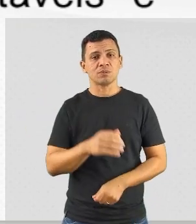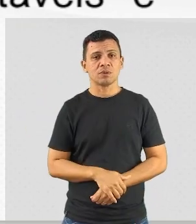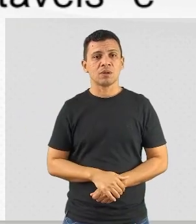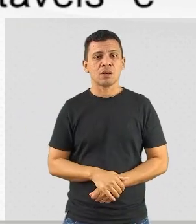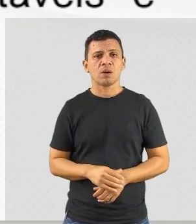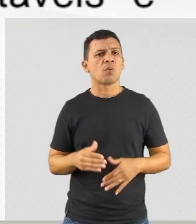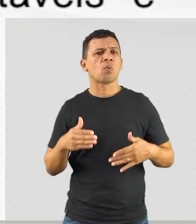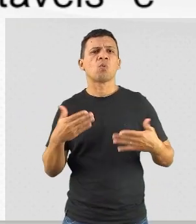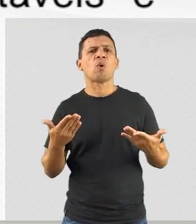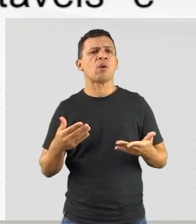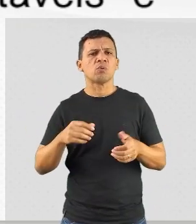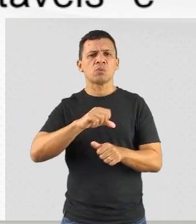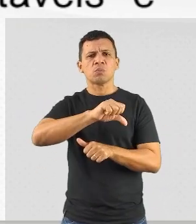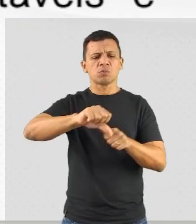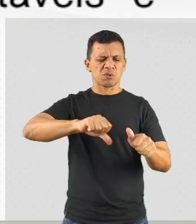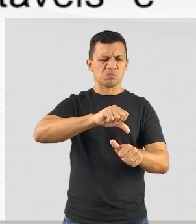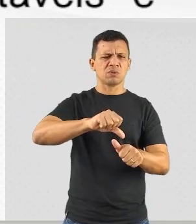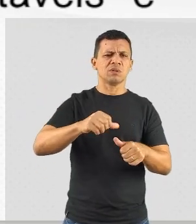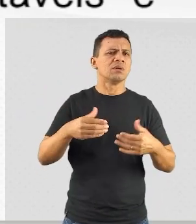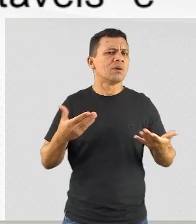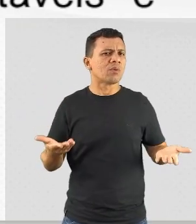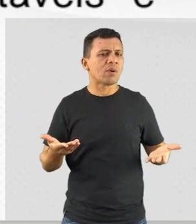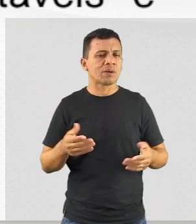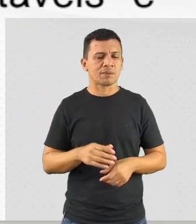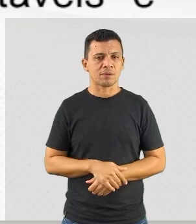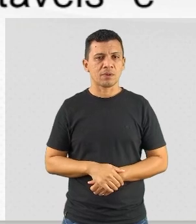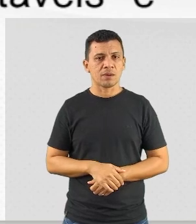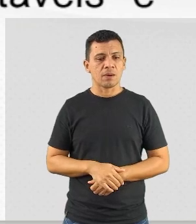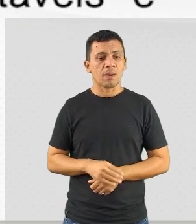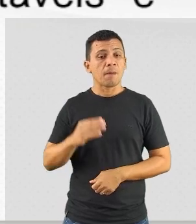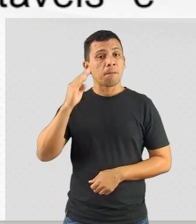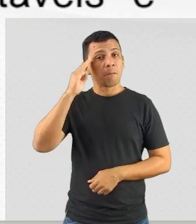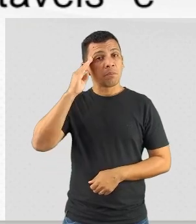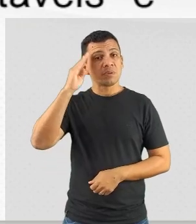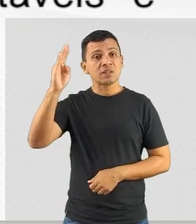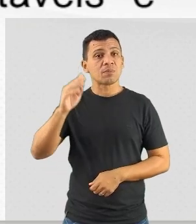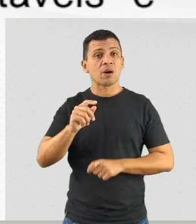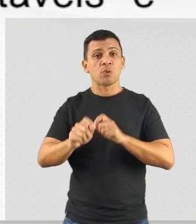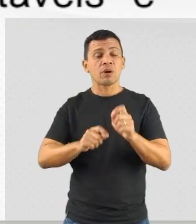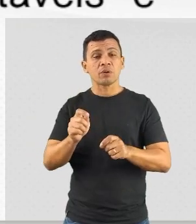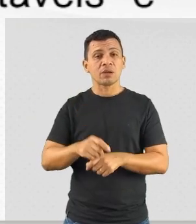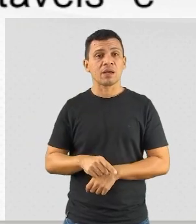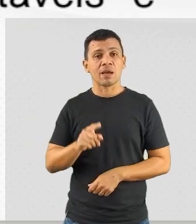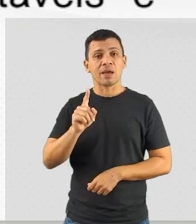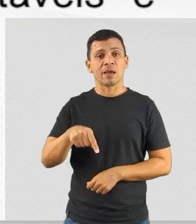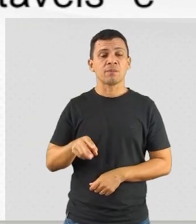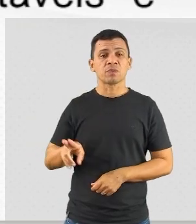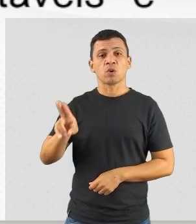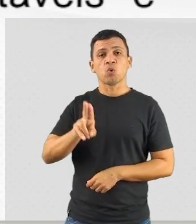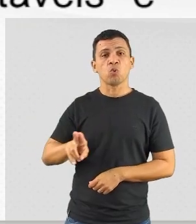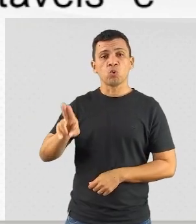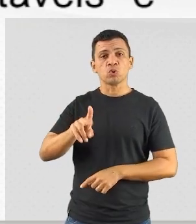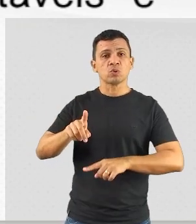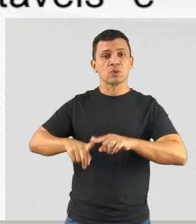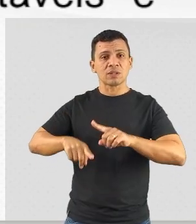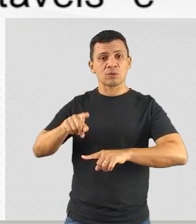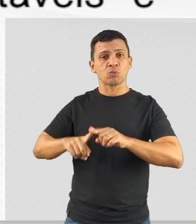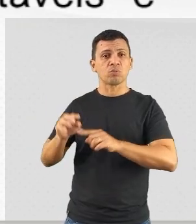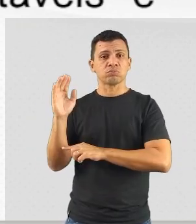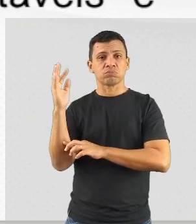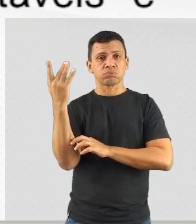primeiras mudanças? Aí o segundo período fala, um dos principais passos é a redução do uso de recursos